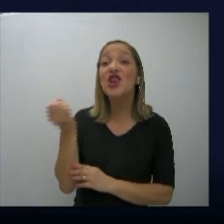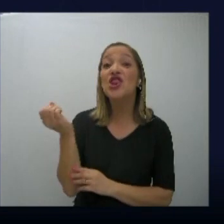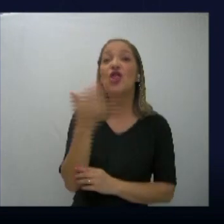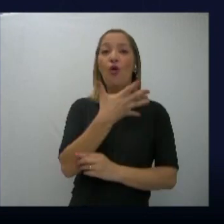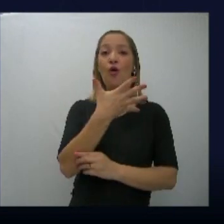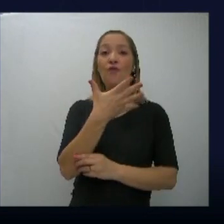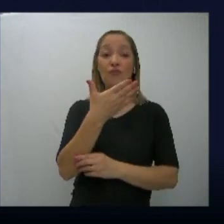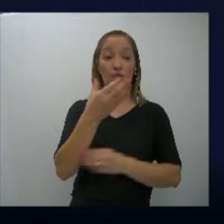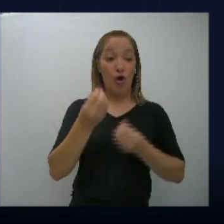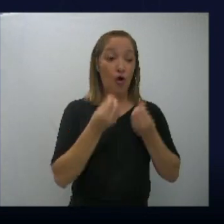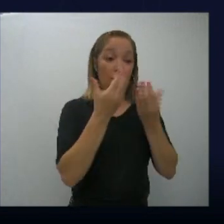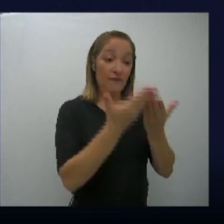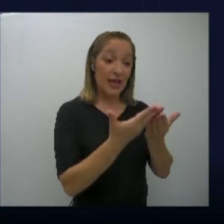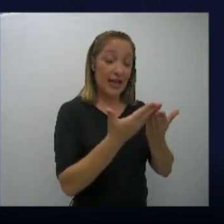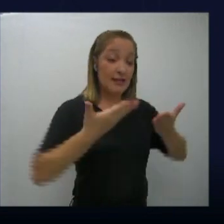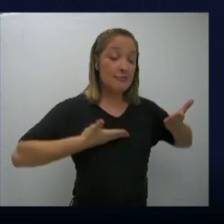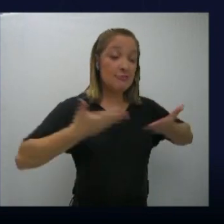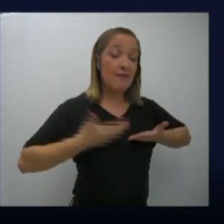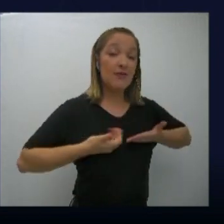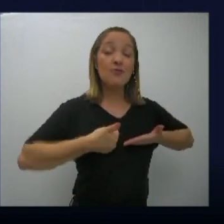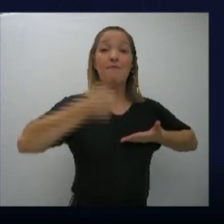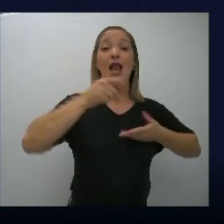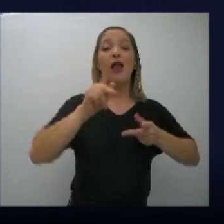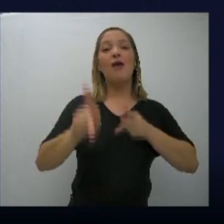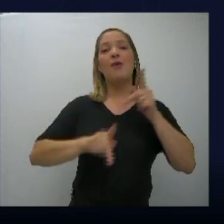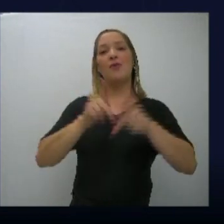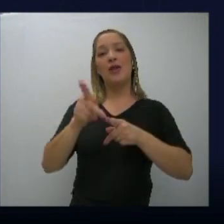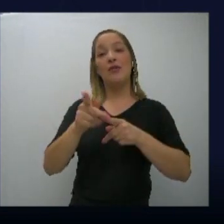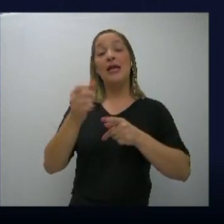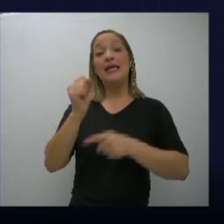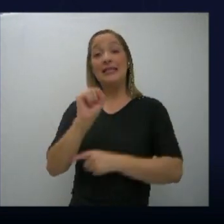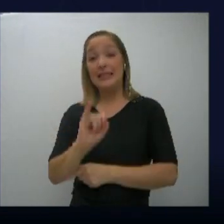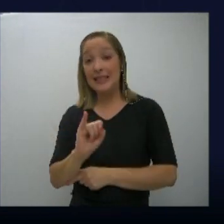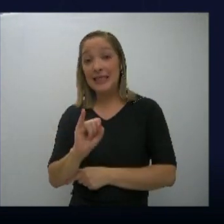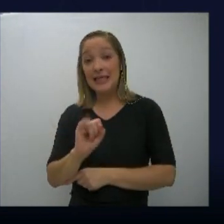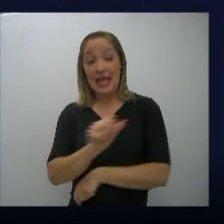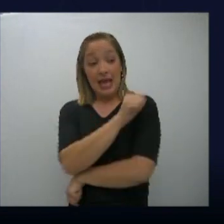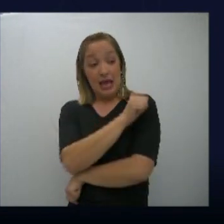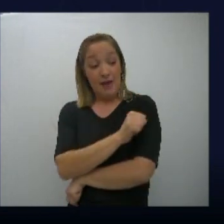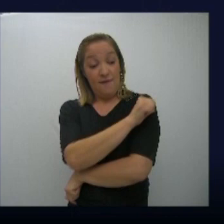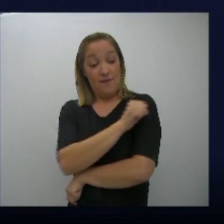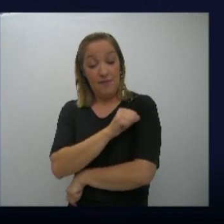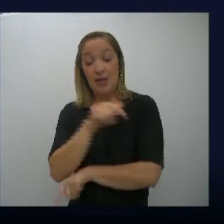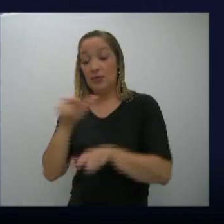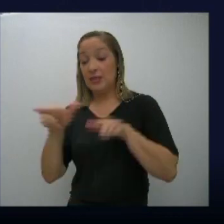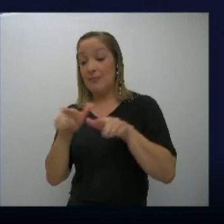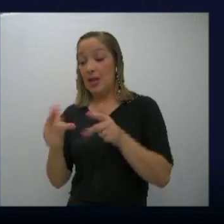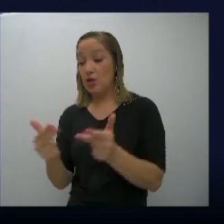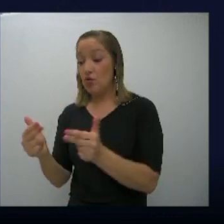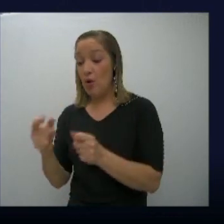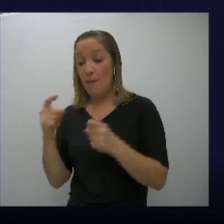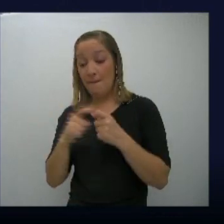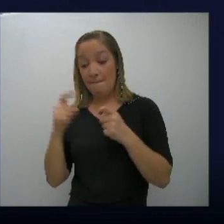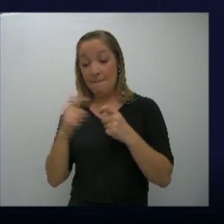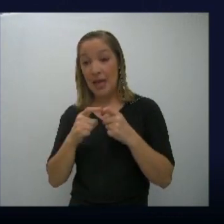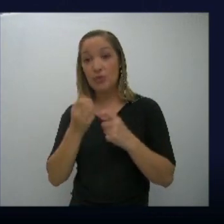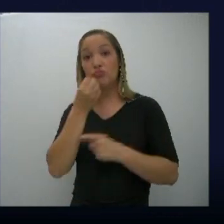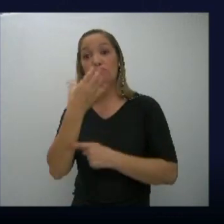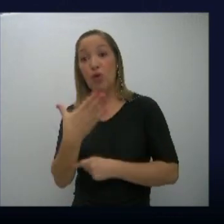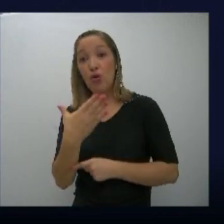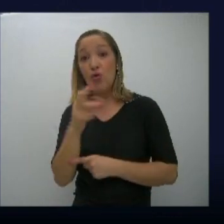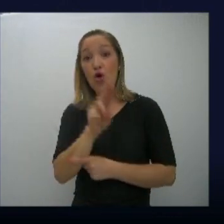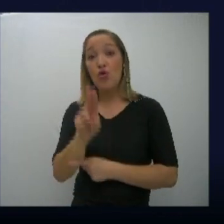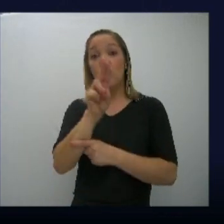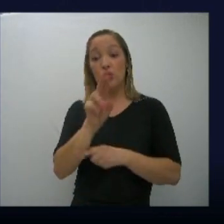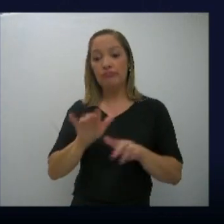serviços melhores que a população se eu tiver um enfermeiro fazer um trabalho de médico tão bom quanto o médico usando o computador para ajudar ele eu vou ter